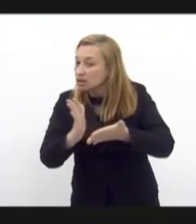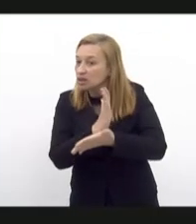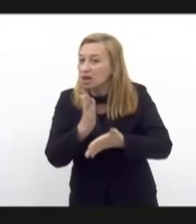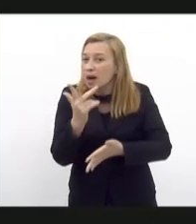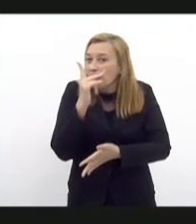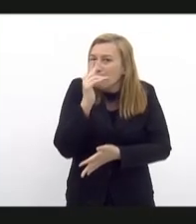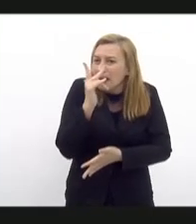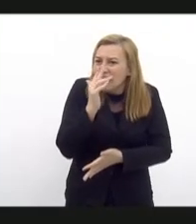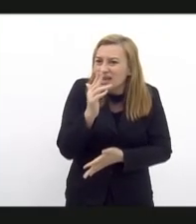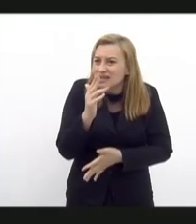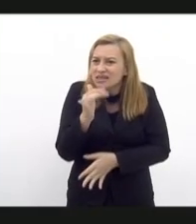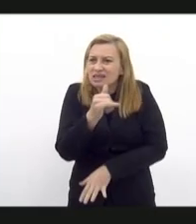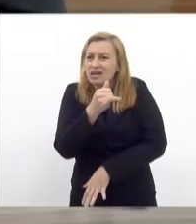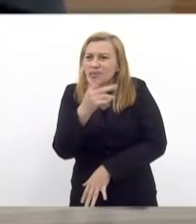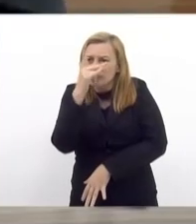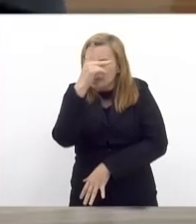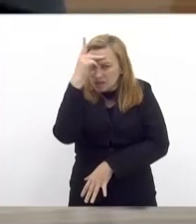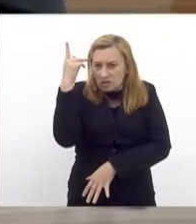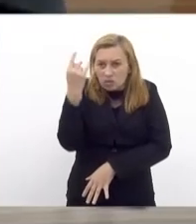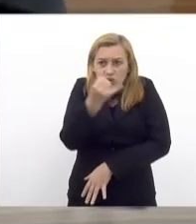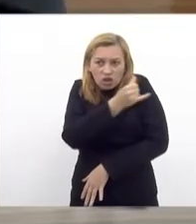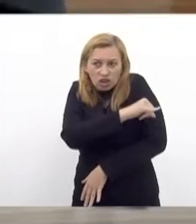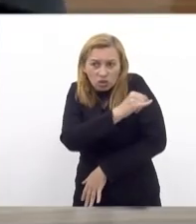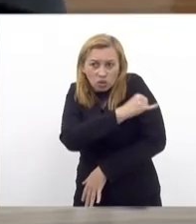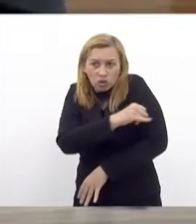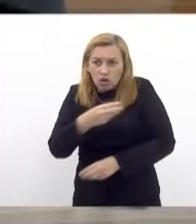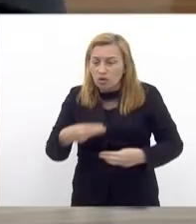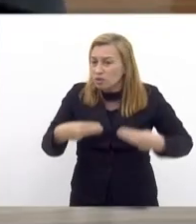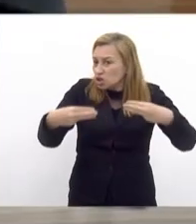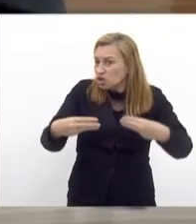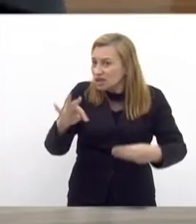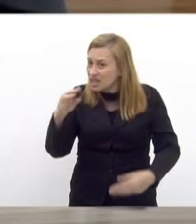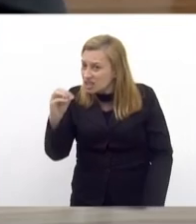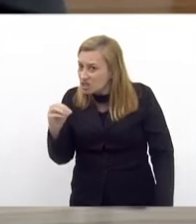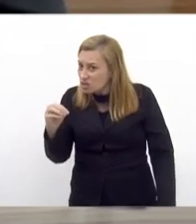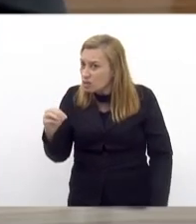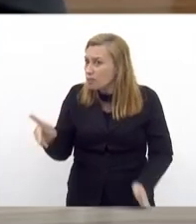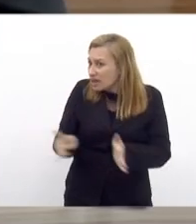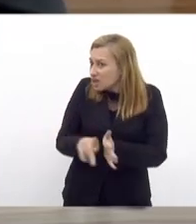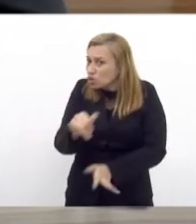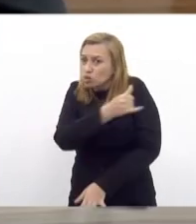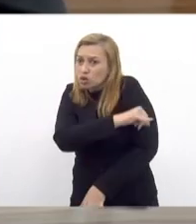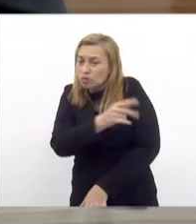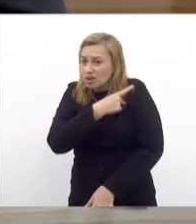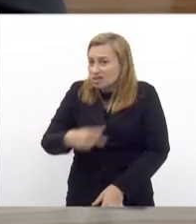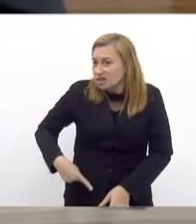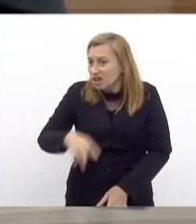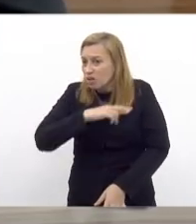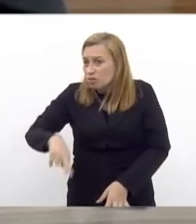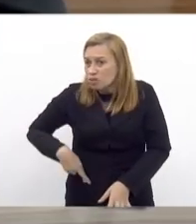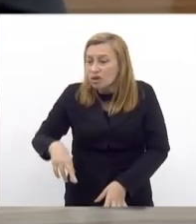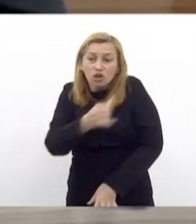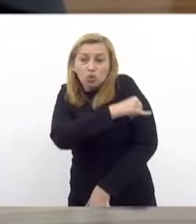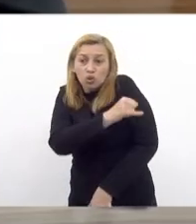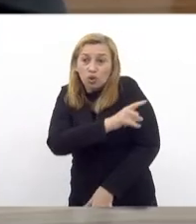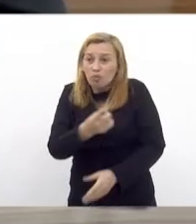sujeito que é do Rio, o ministro Assis é do Rio, o presidente da República é do Rio, estão jogando contra o Estado do Rio de